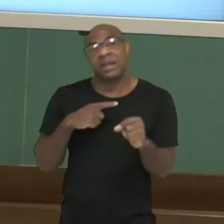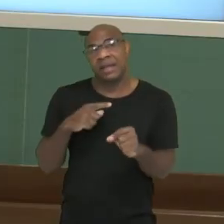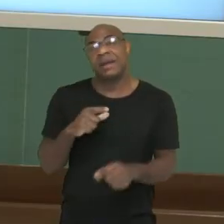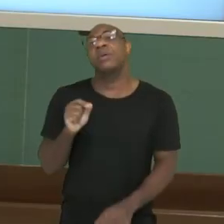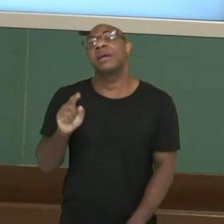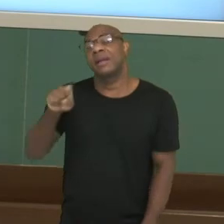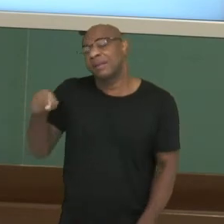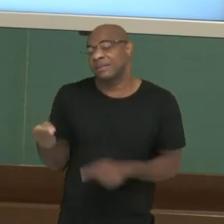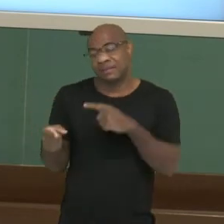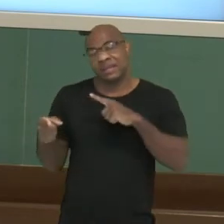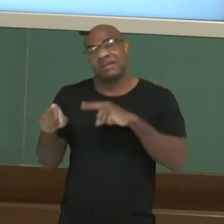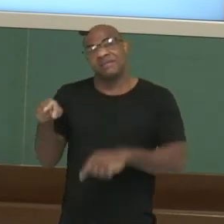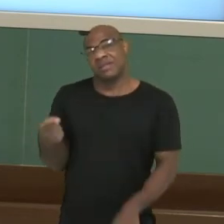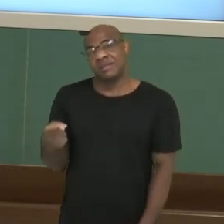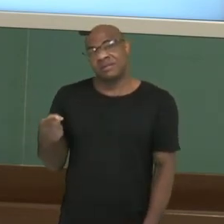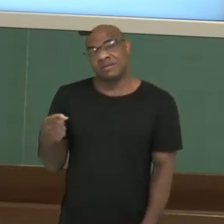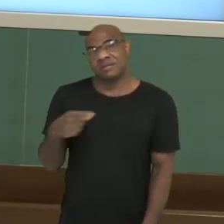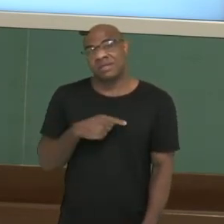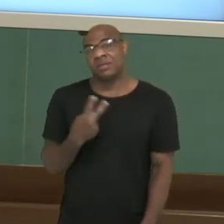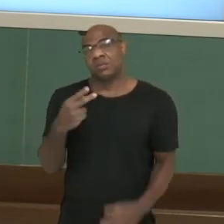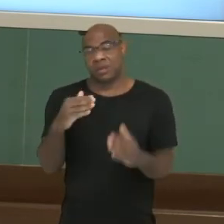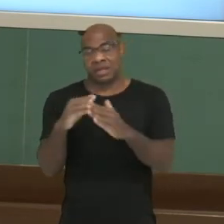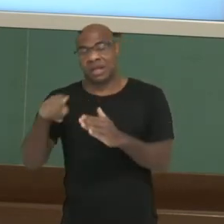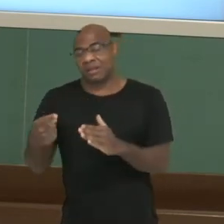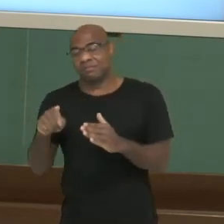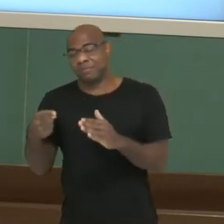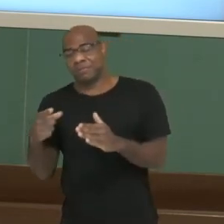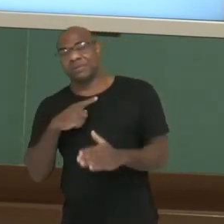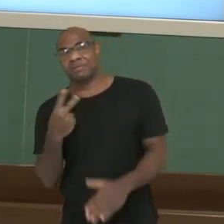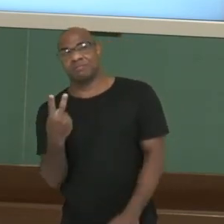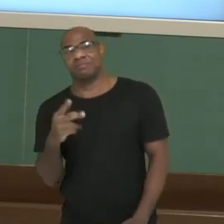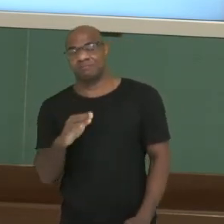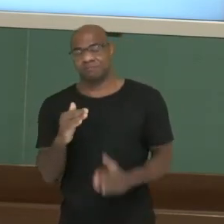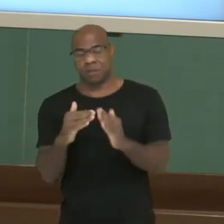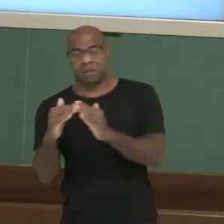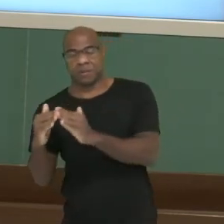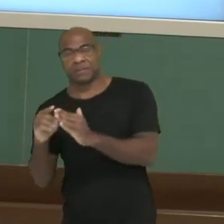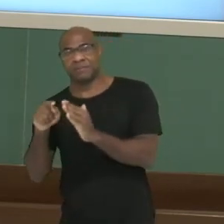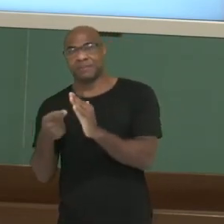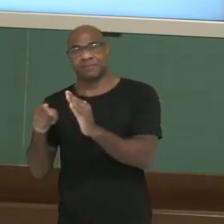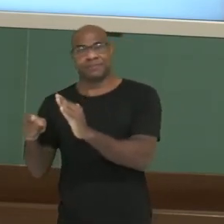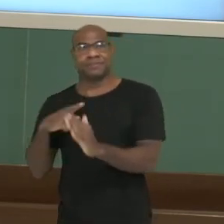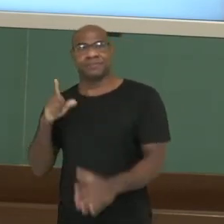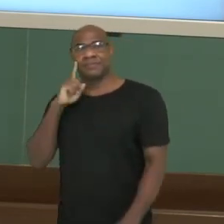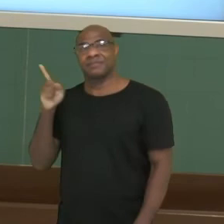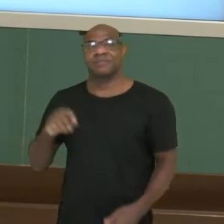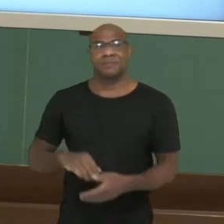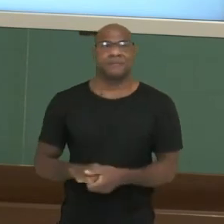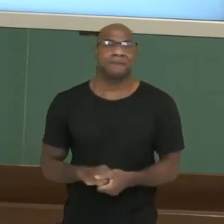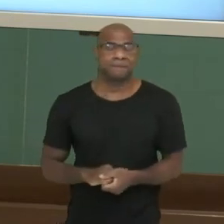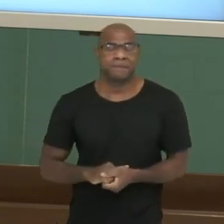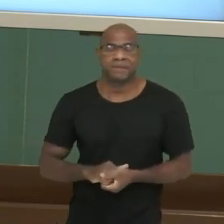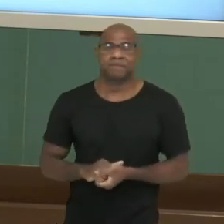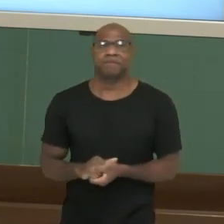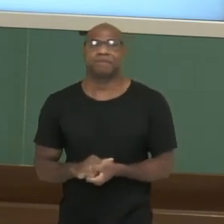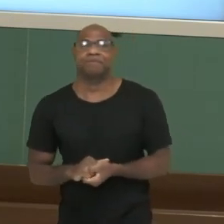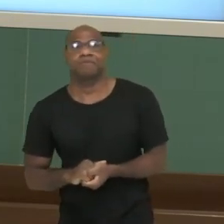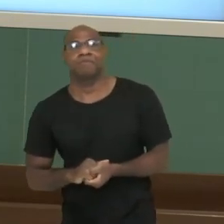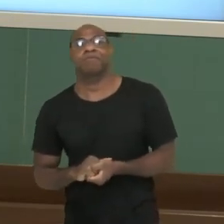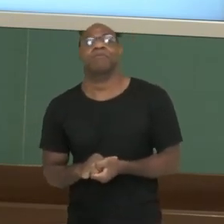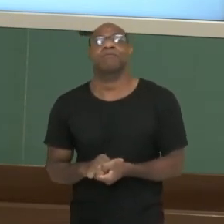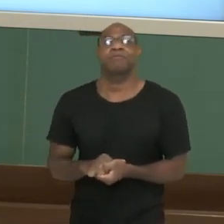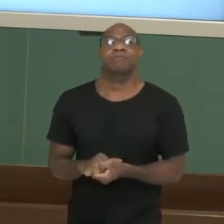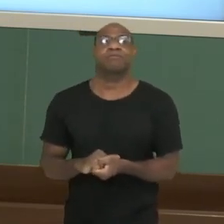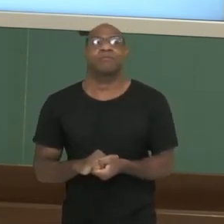decimal. Tem 2 casas depois da vírgula, tá bom? Não faz sentido para a gente ter uma terceira casa aqui. Então, a gente